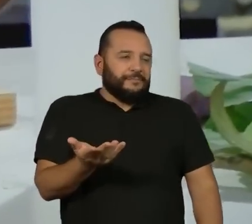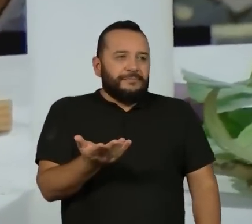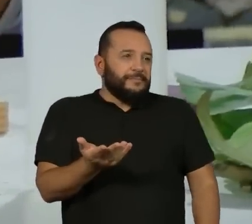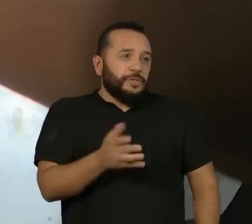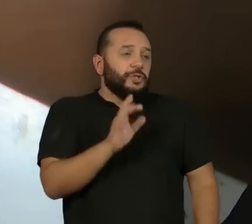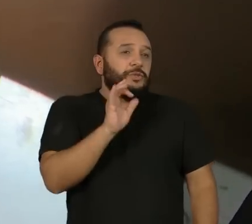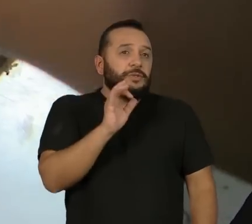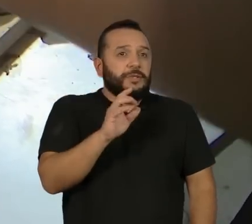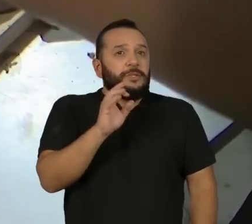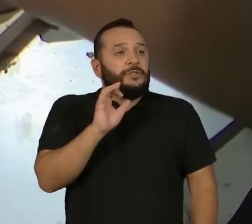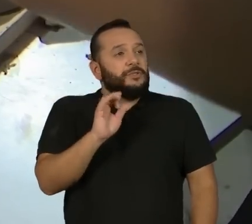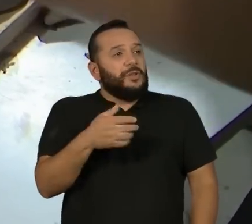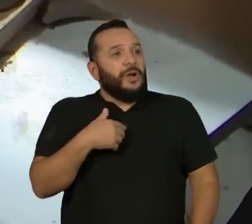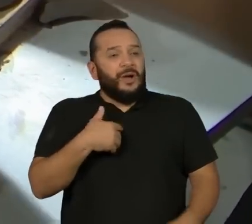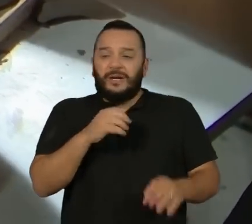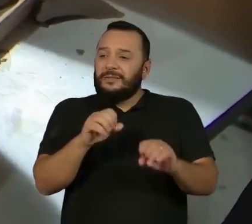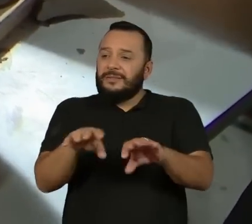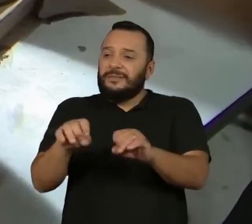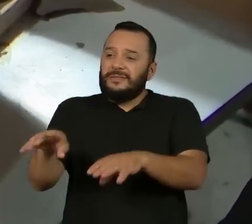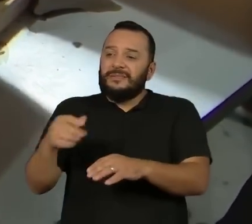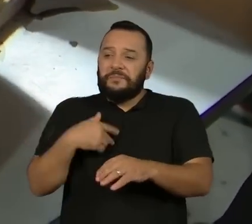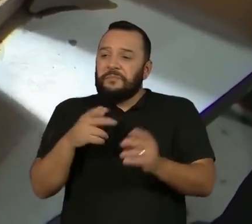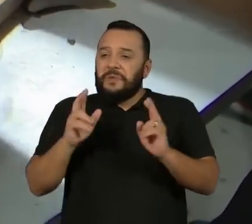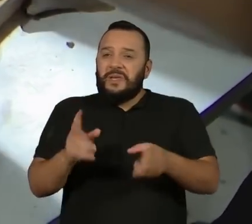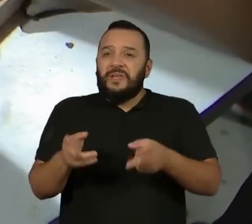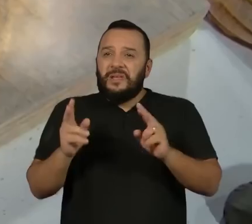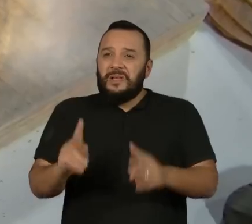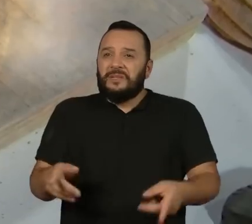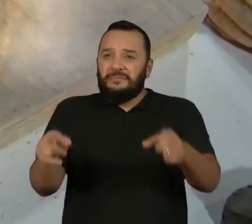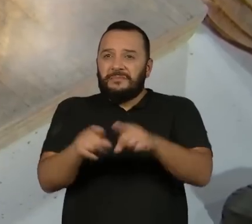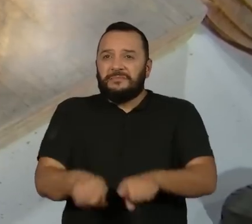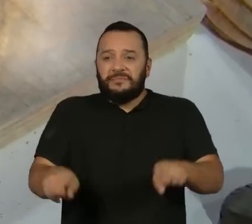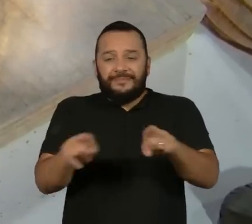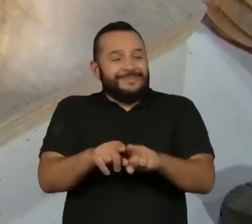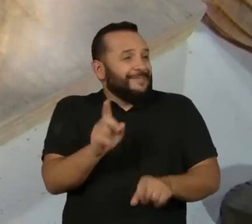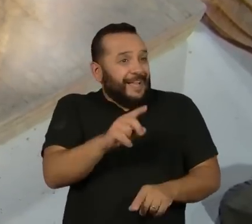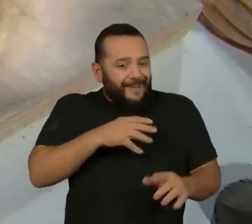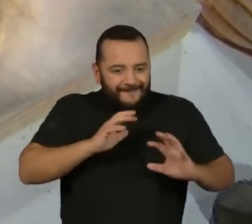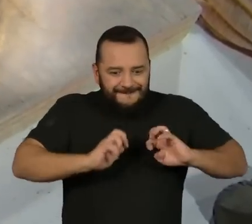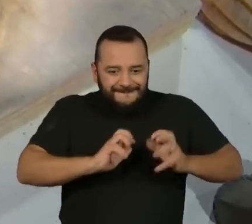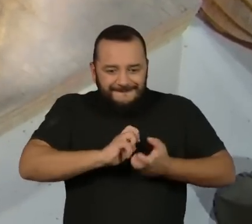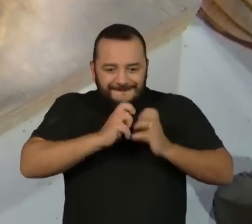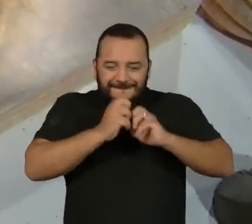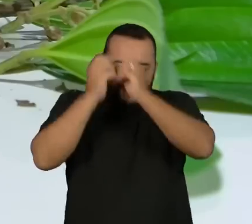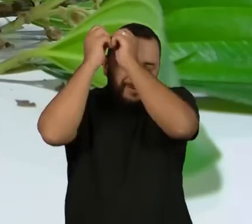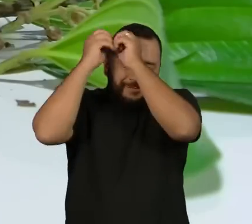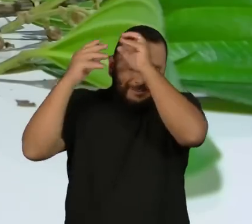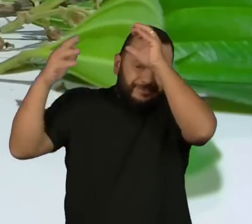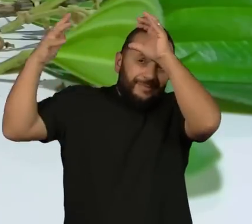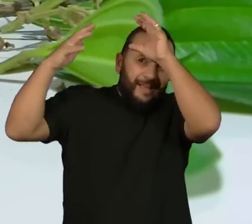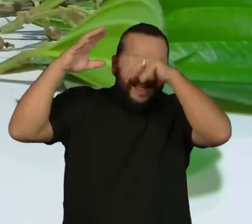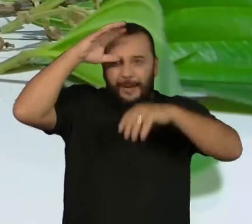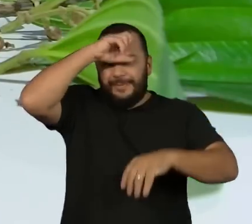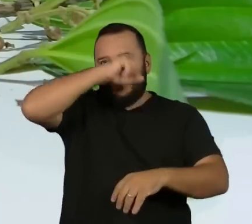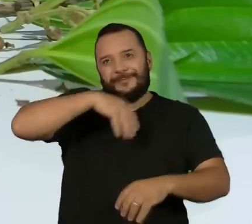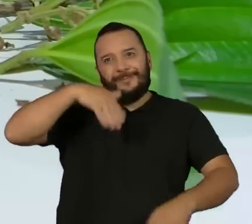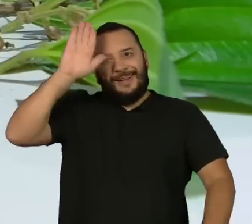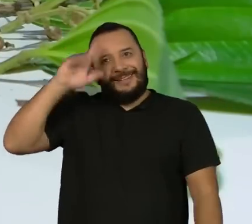simplesmente naquela alfabetização tradicional, porque a criança, de maneira lúdica, ela aprende muito mais.